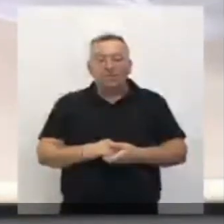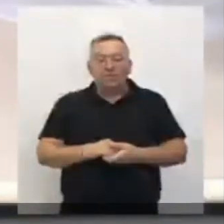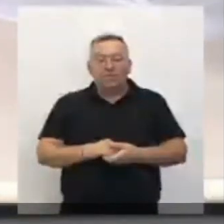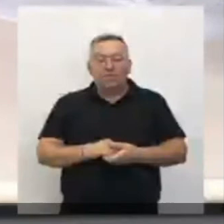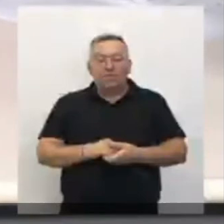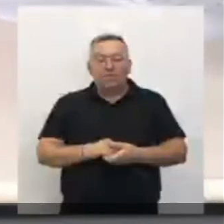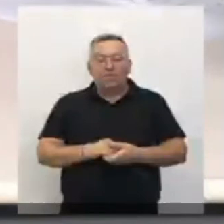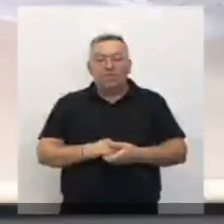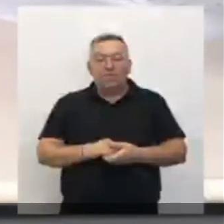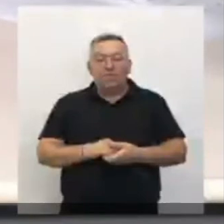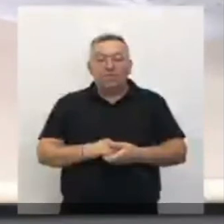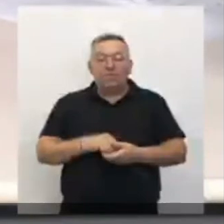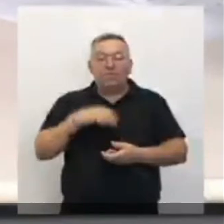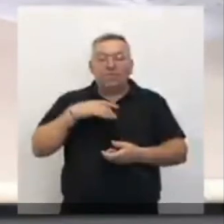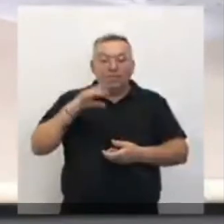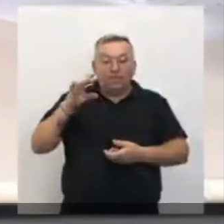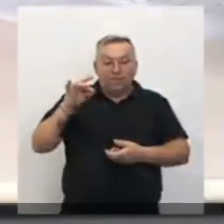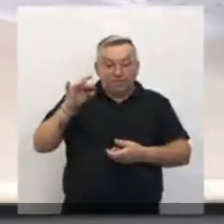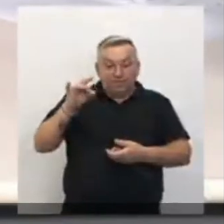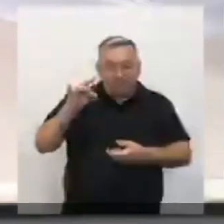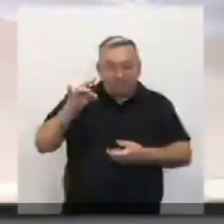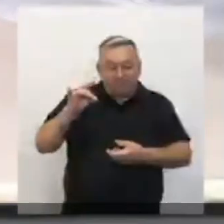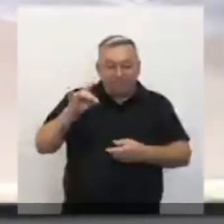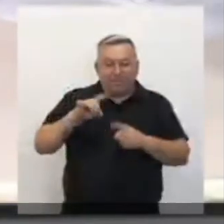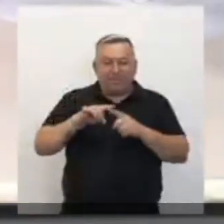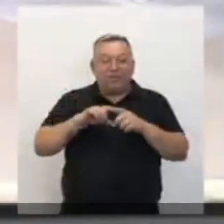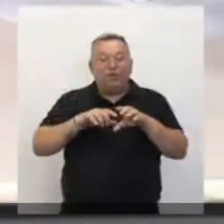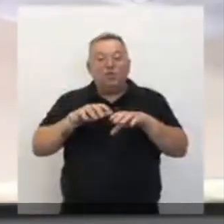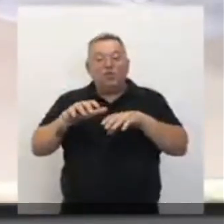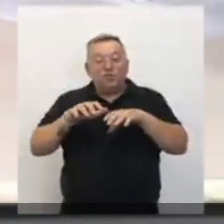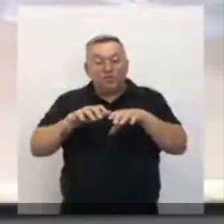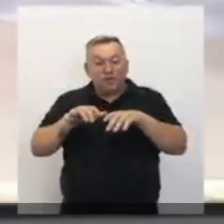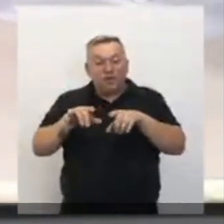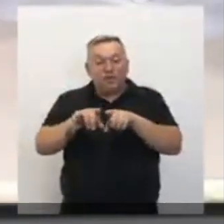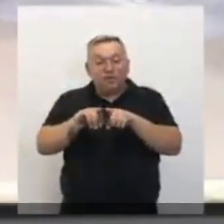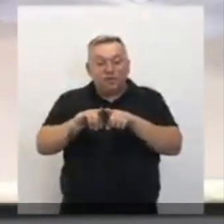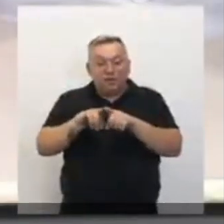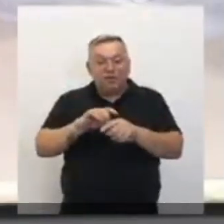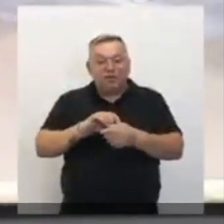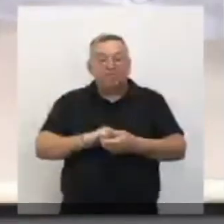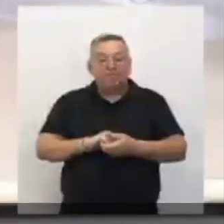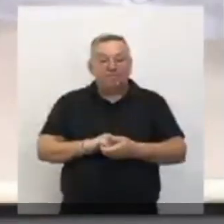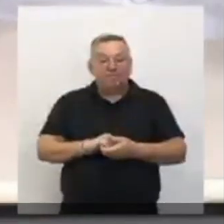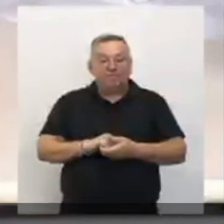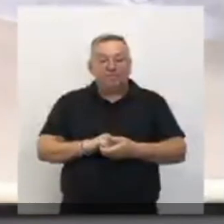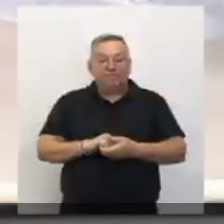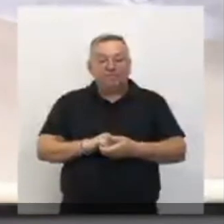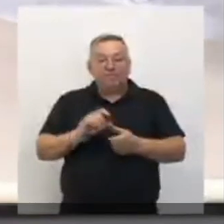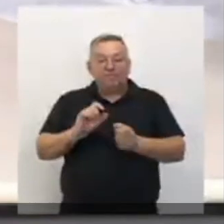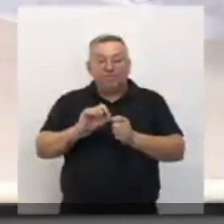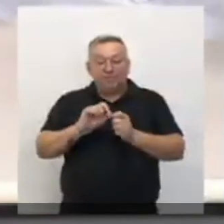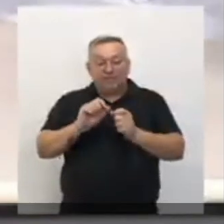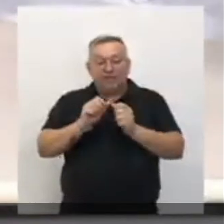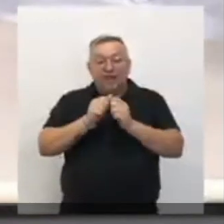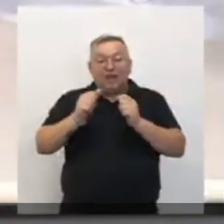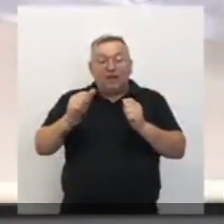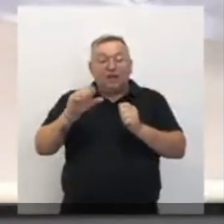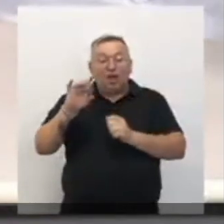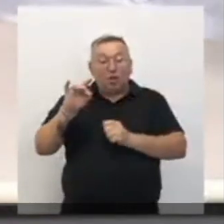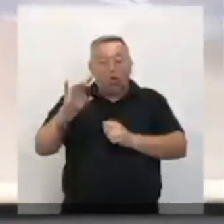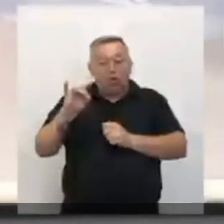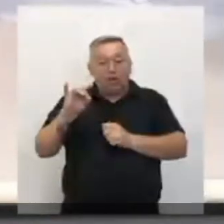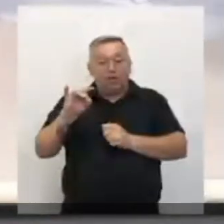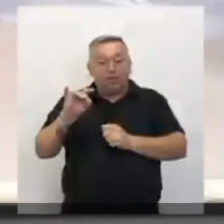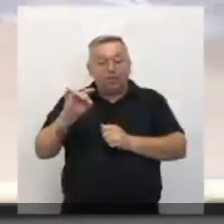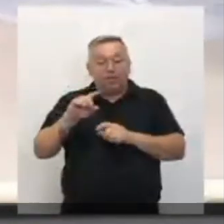Lembrando que tem que passar cola, ele tem que ter movimento, né, Tony? Então, só lembrando é que eu tô fazendo sem passar cola,